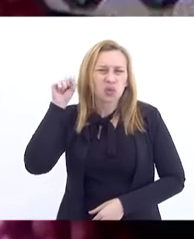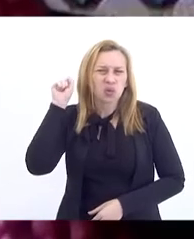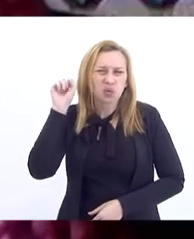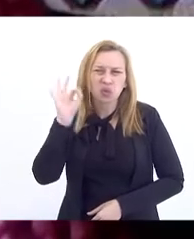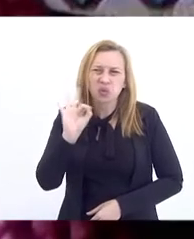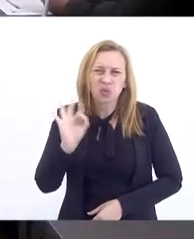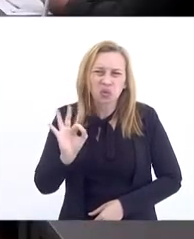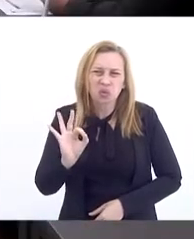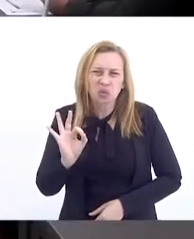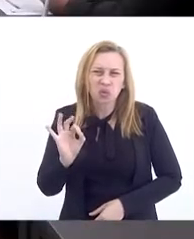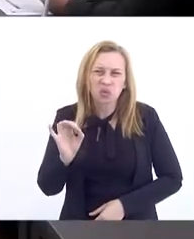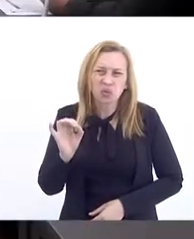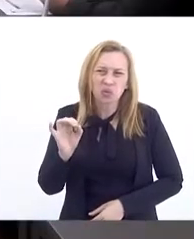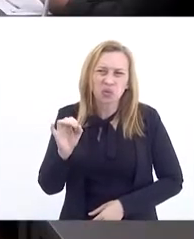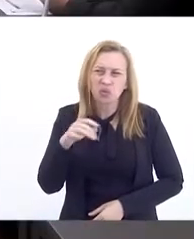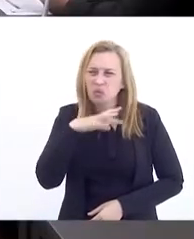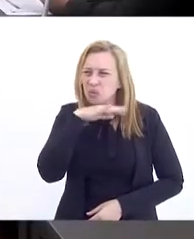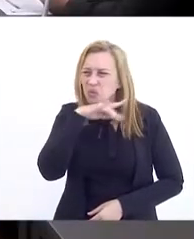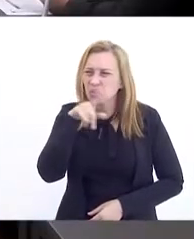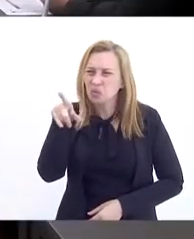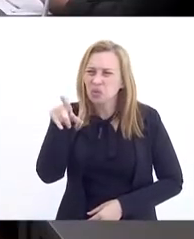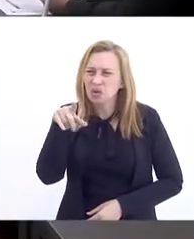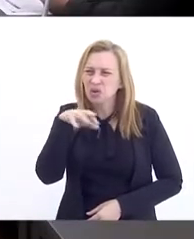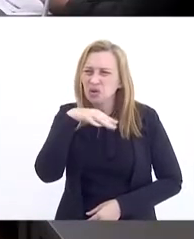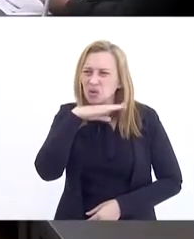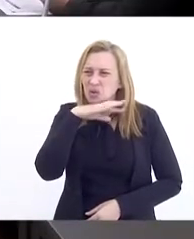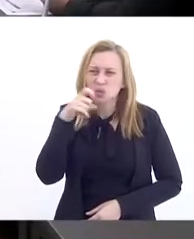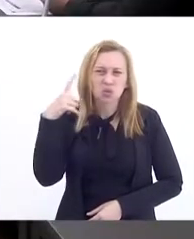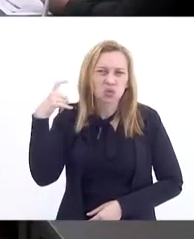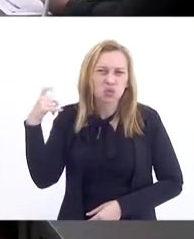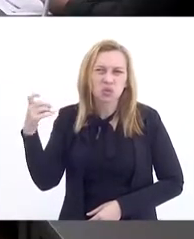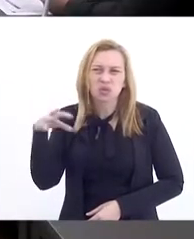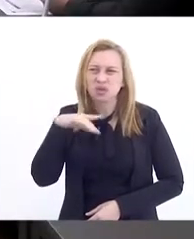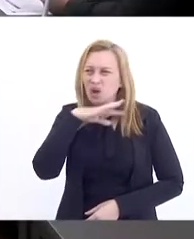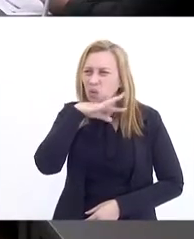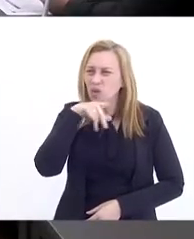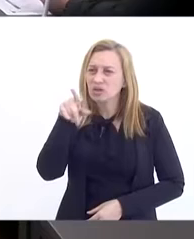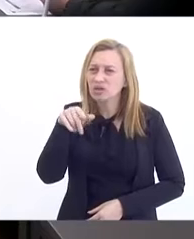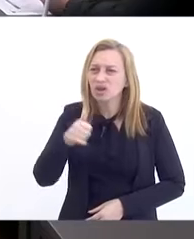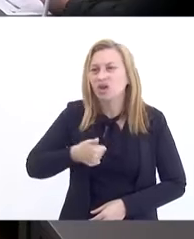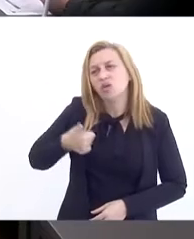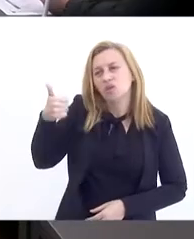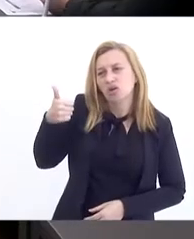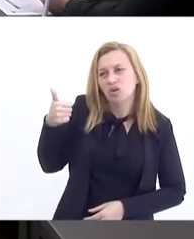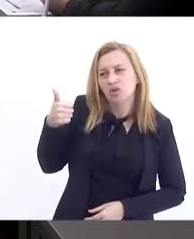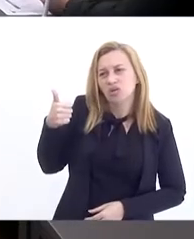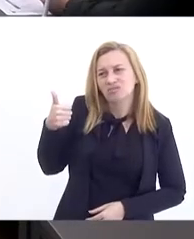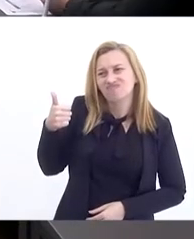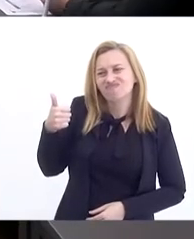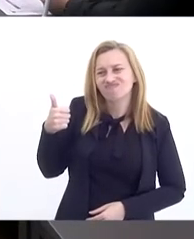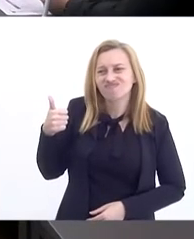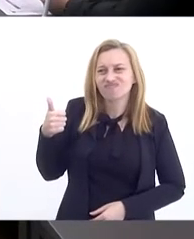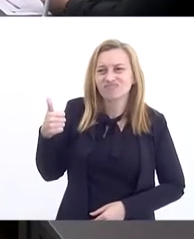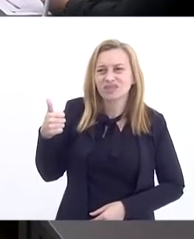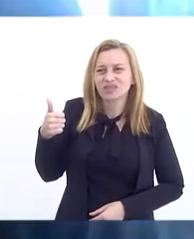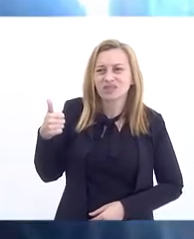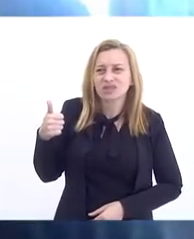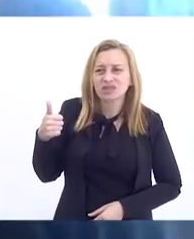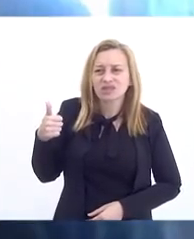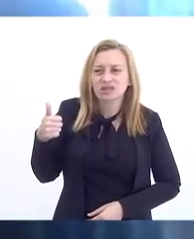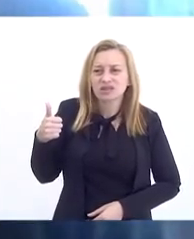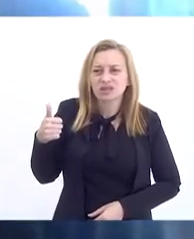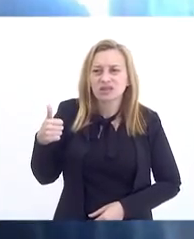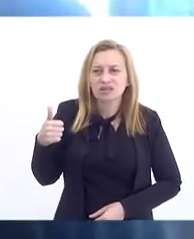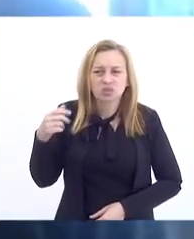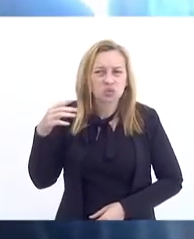Eu tenho que ficar prejudicado. Ajoelhar no chão, escambão. E agora, melhorou? Pô, o pessoal não tem esse dano.